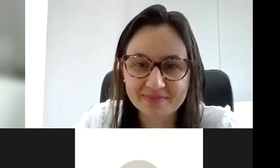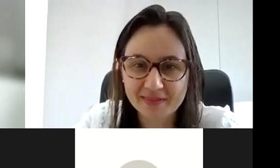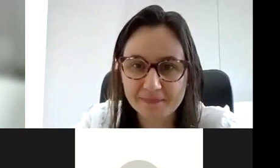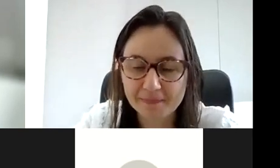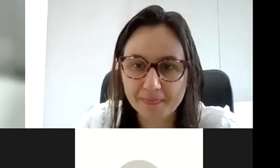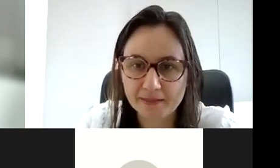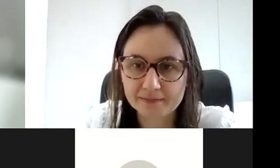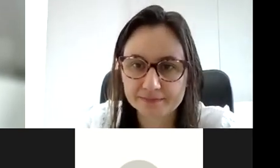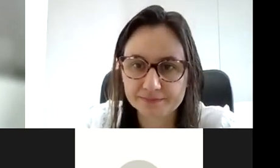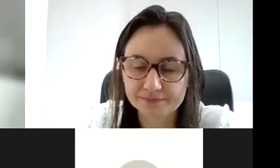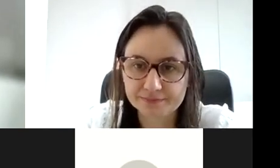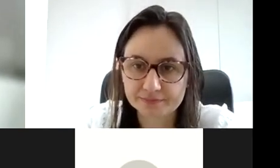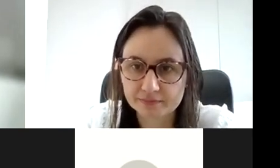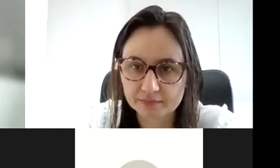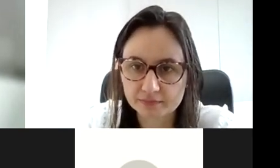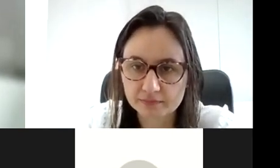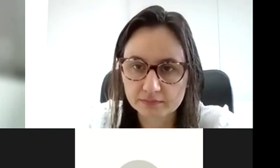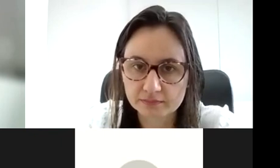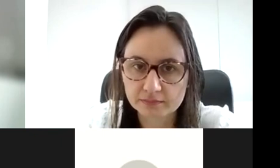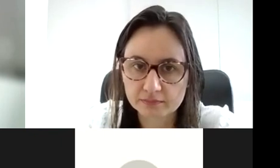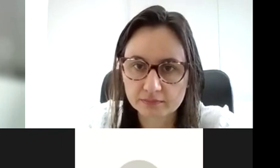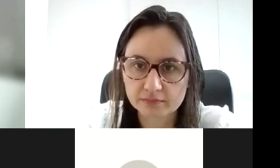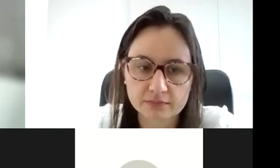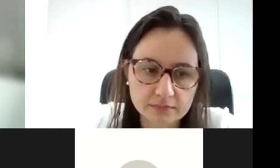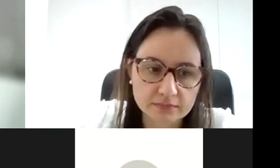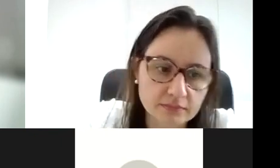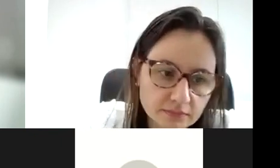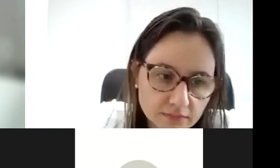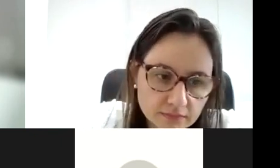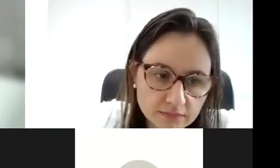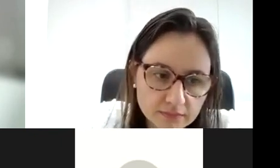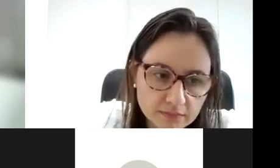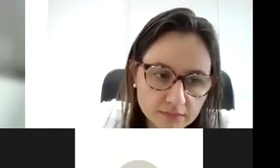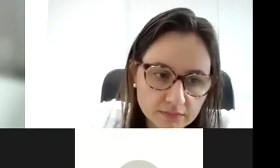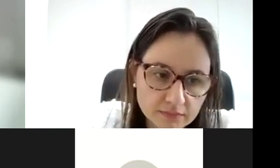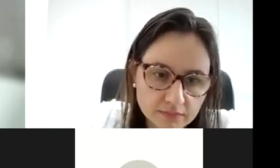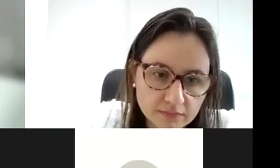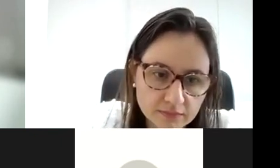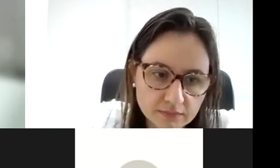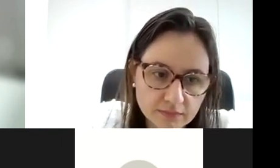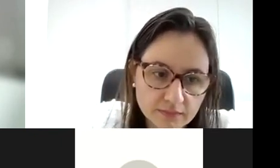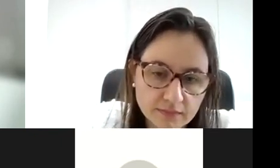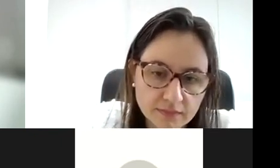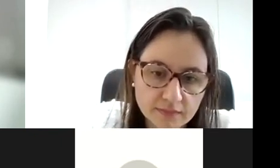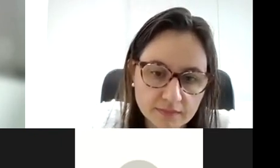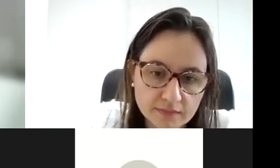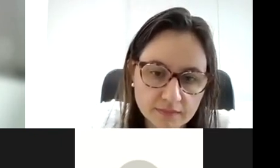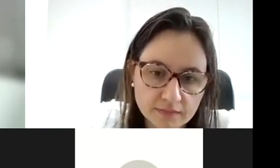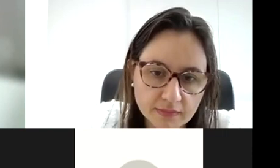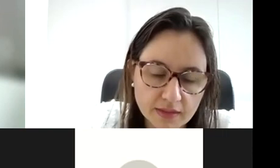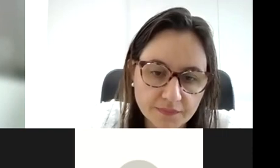só pedir para quem não estiver falando, não ficar com a câmera ligada. Eu não sei se a Jennifer ou a Ermelinda vão falar.